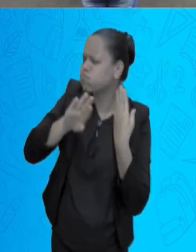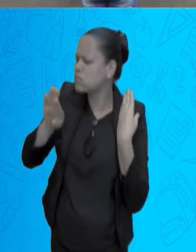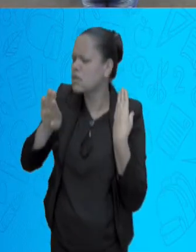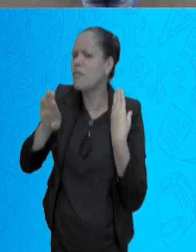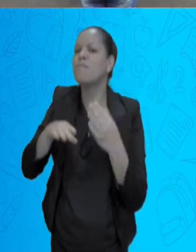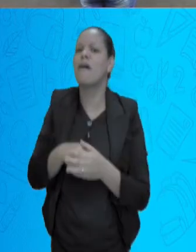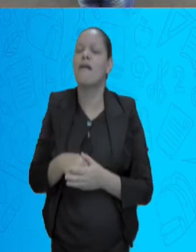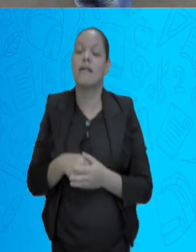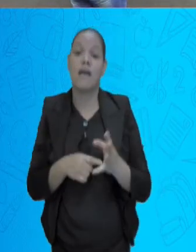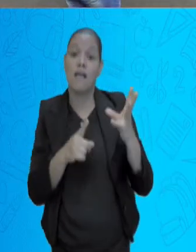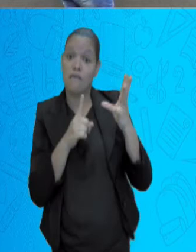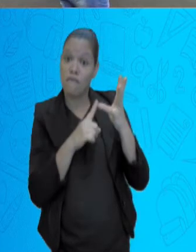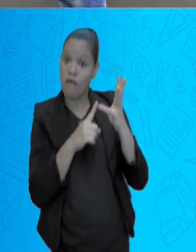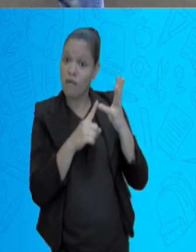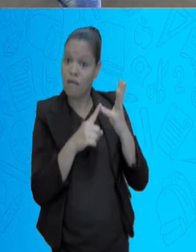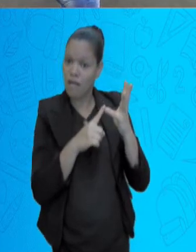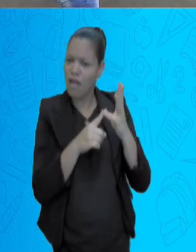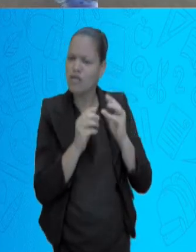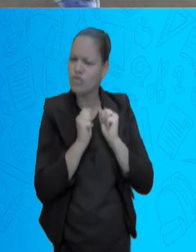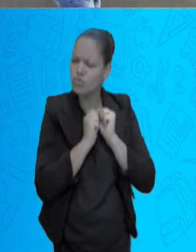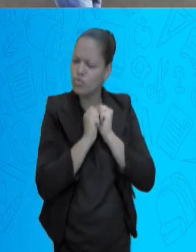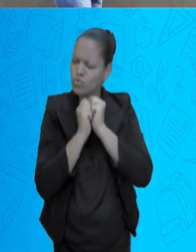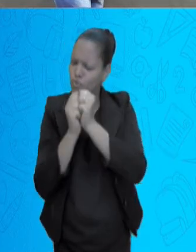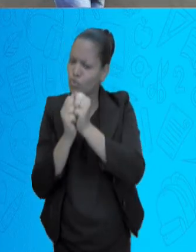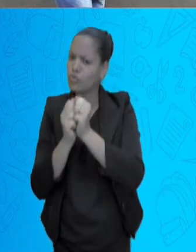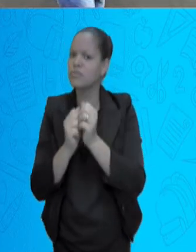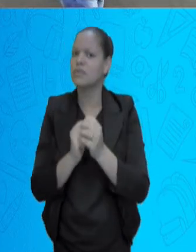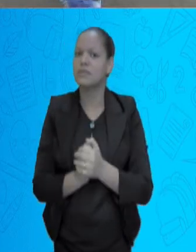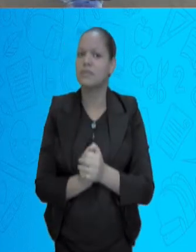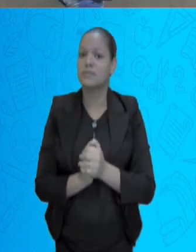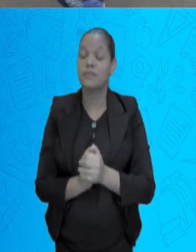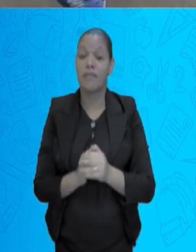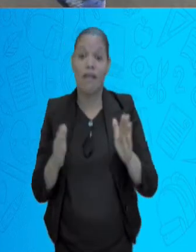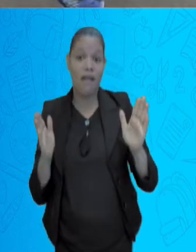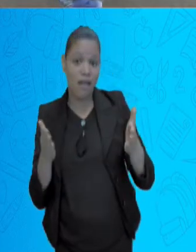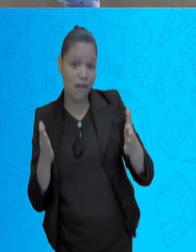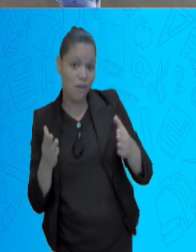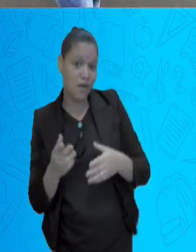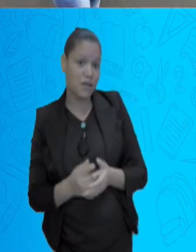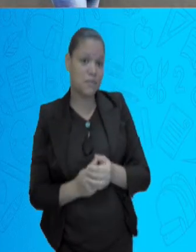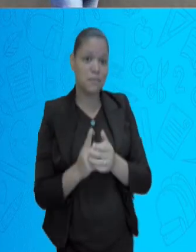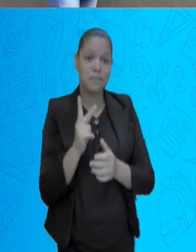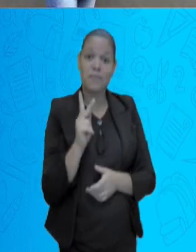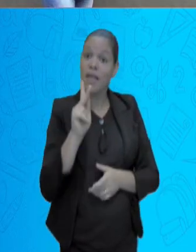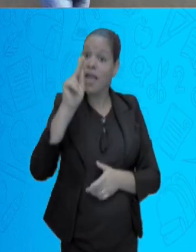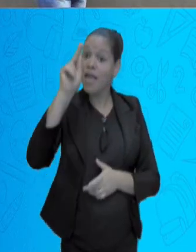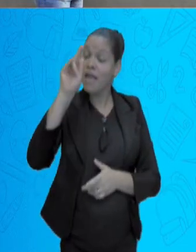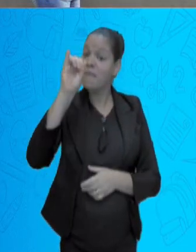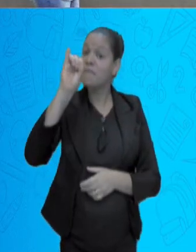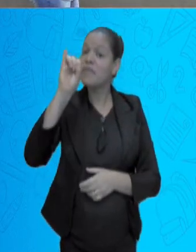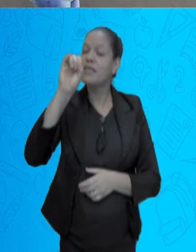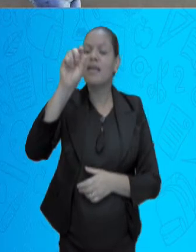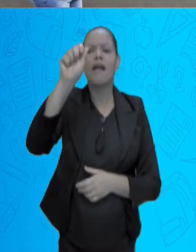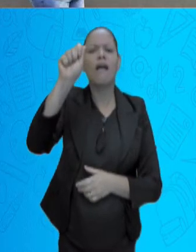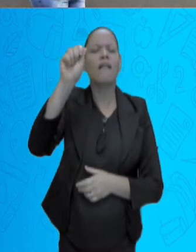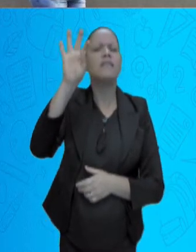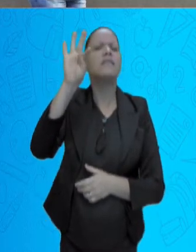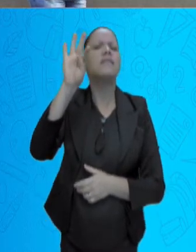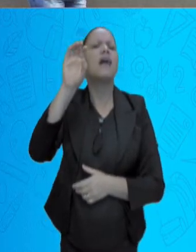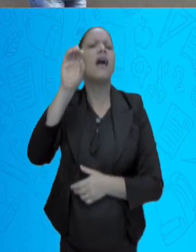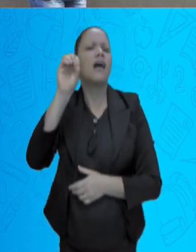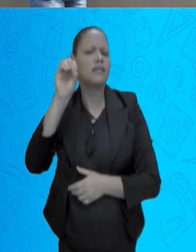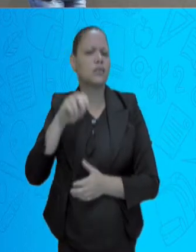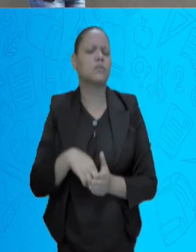juntas na mesma sílaba. Hiato. Diz a regra que, para uma